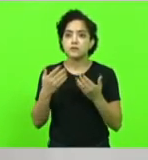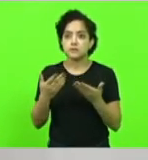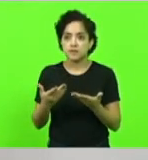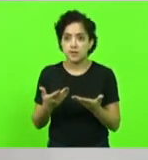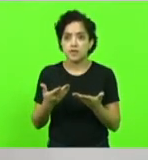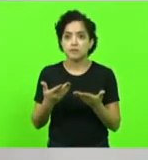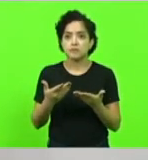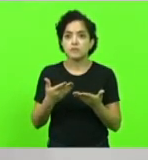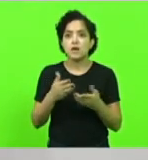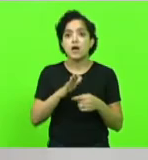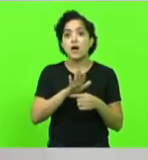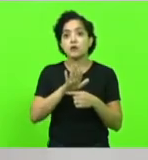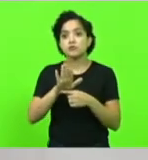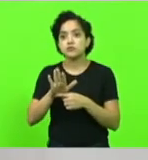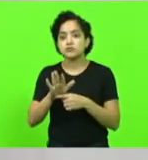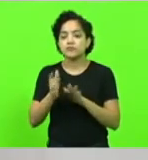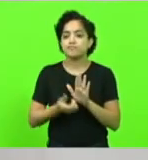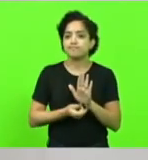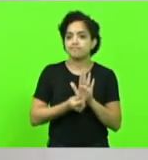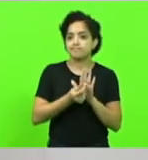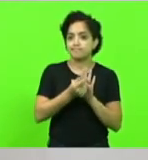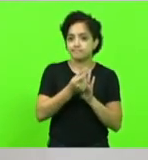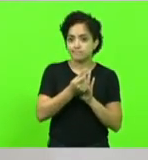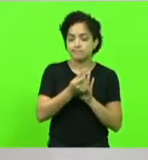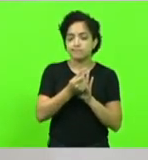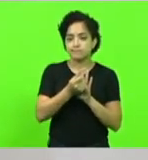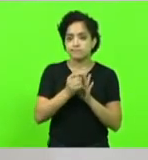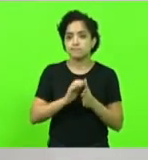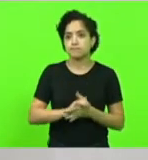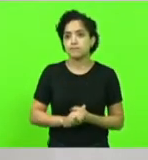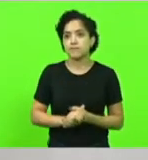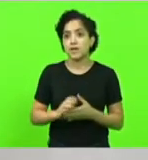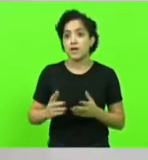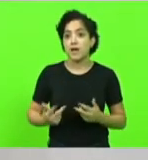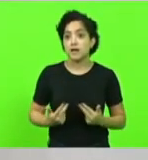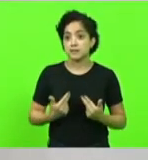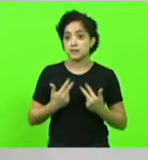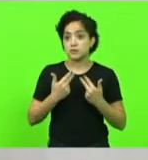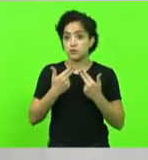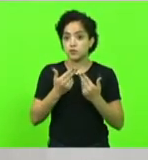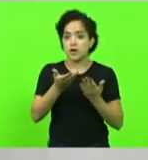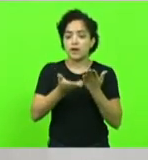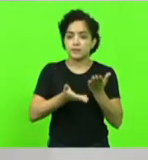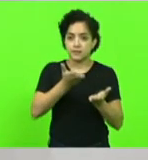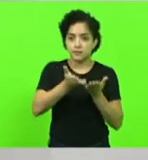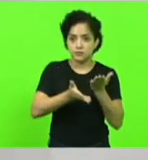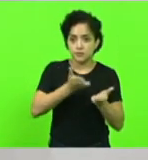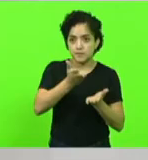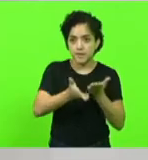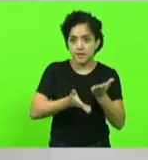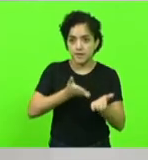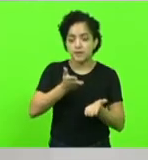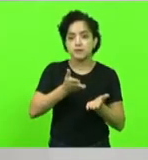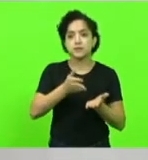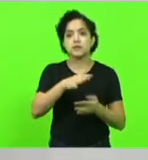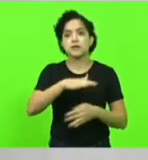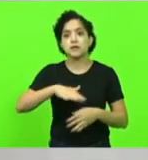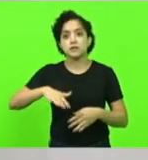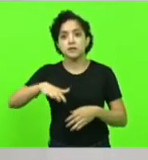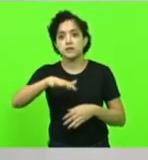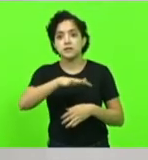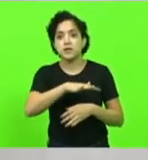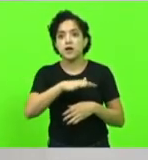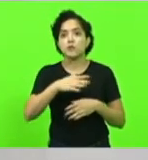o orçamento público do Estado no que concerne às cirurgias eletivas para prestar esses atendimentos na área da urologia,